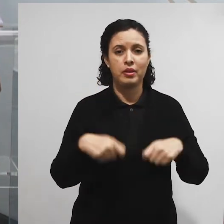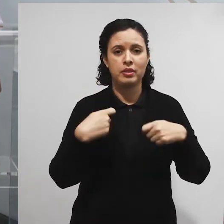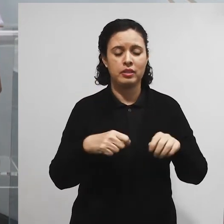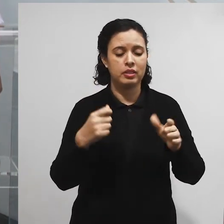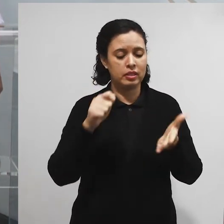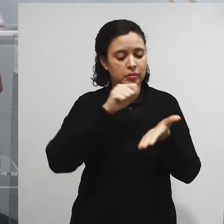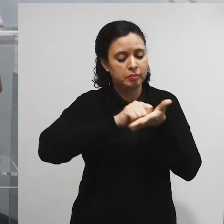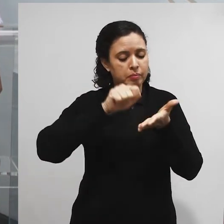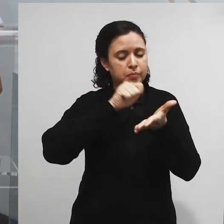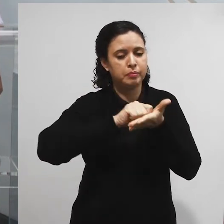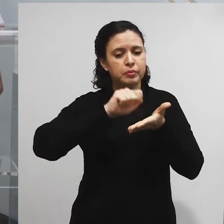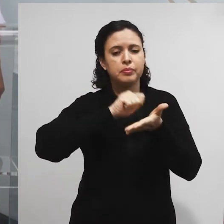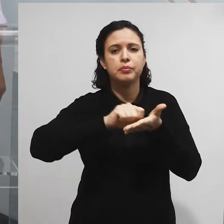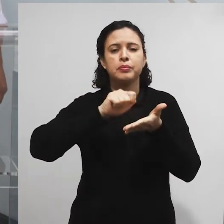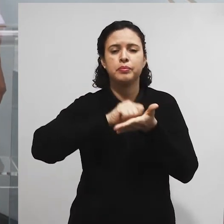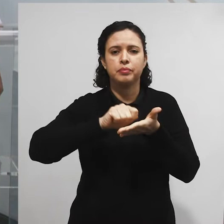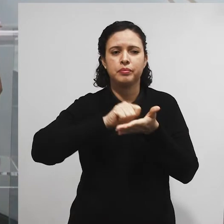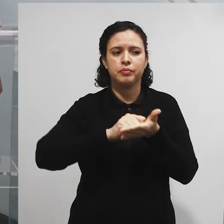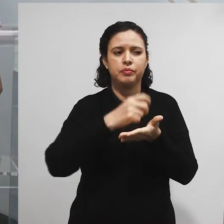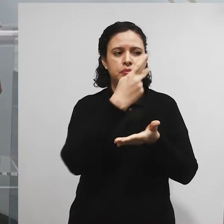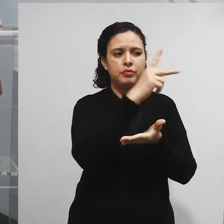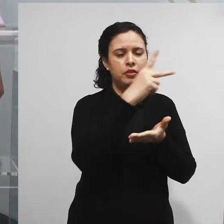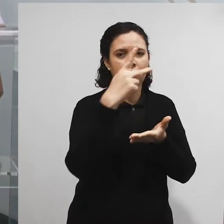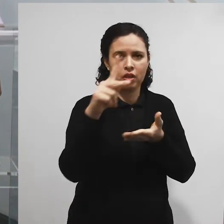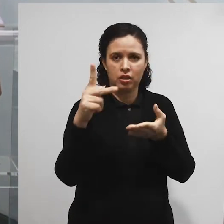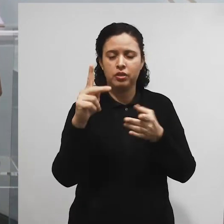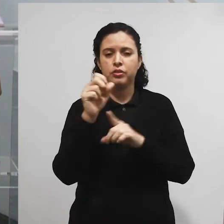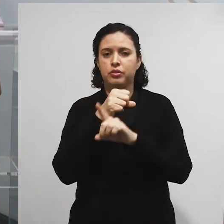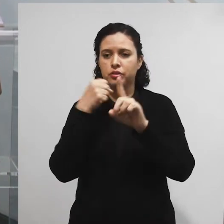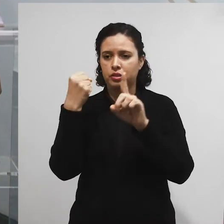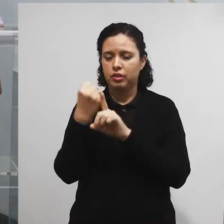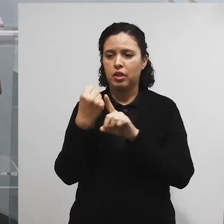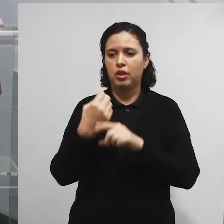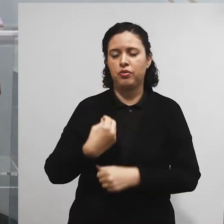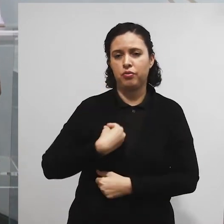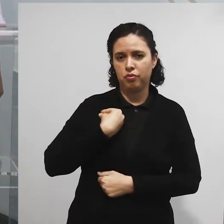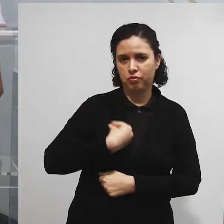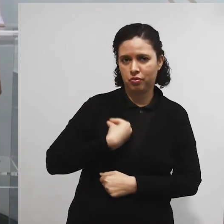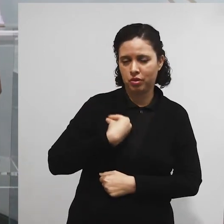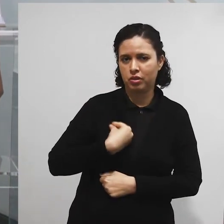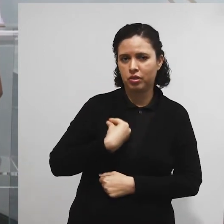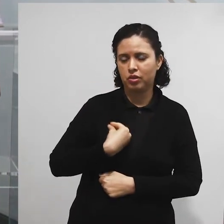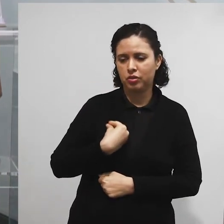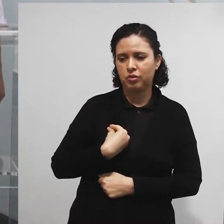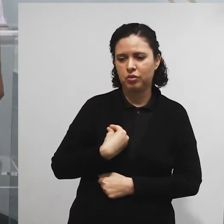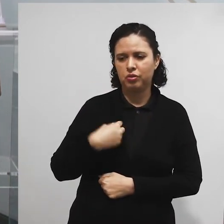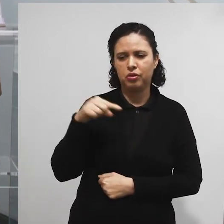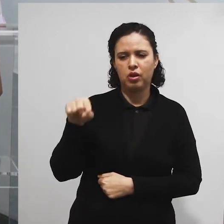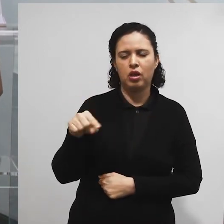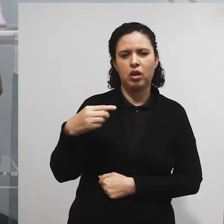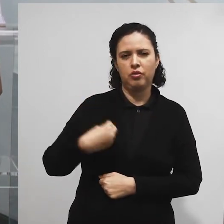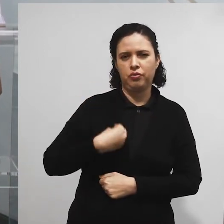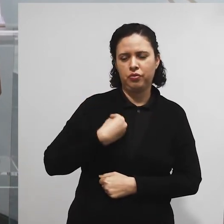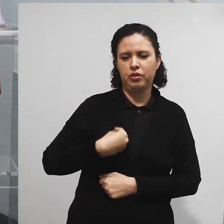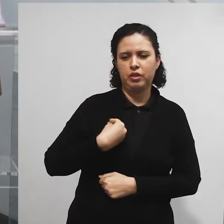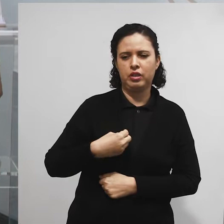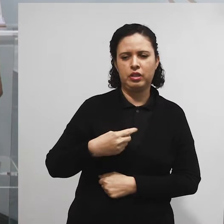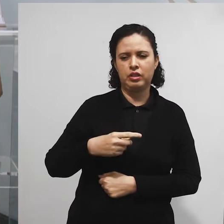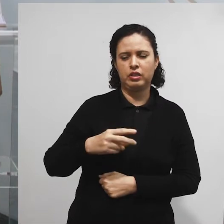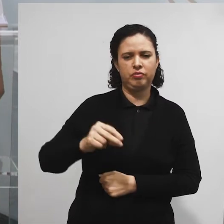precisamos registrar essas sociedades que estão vivendo de modo, entre aspas, primitivo,